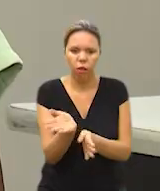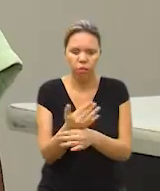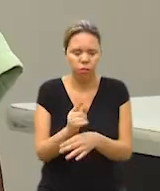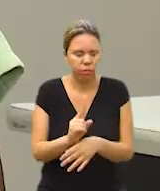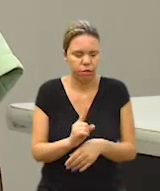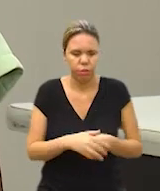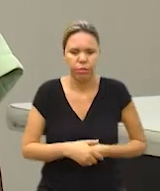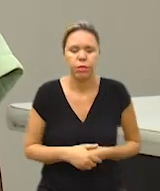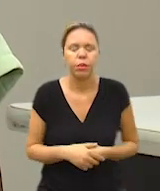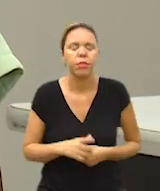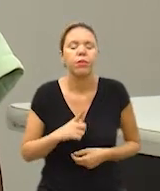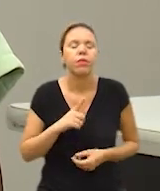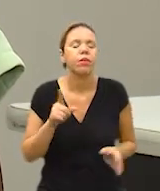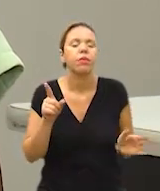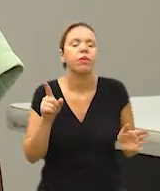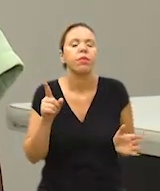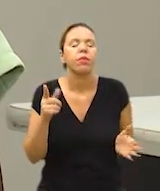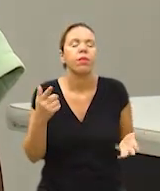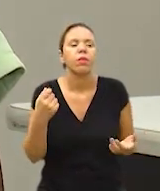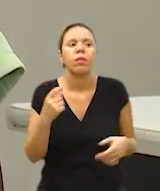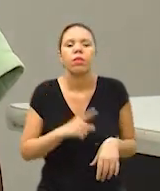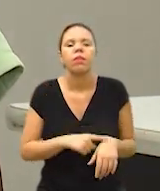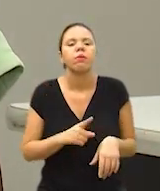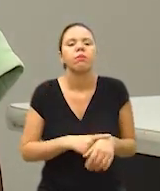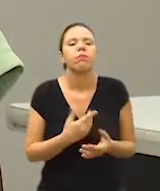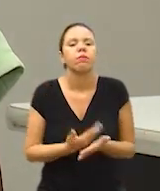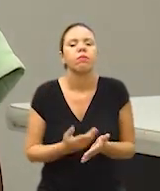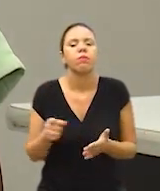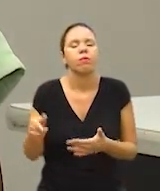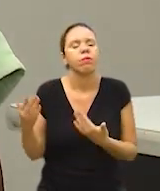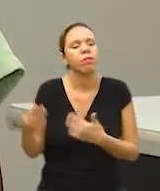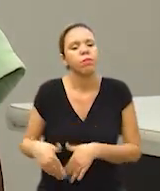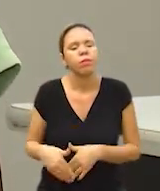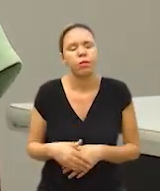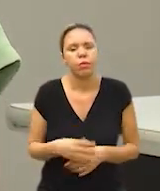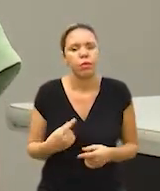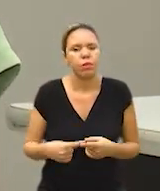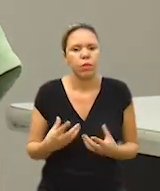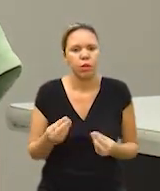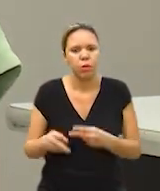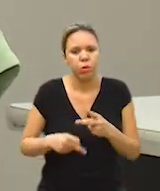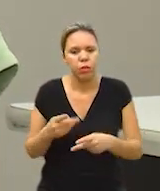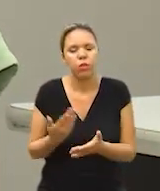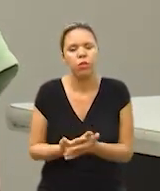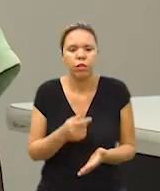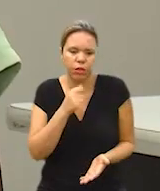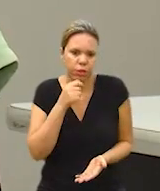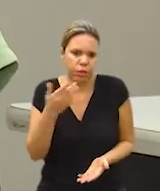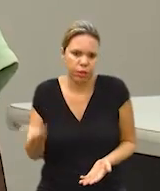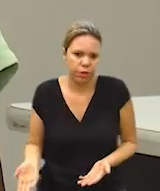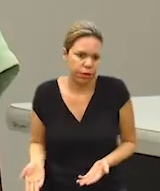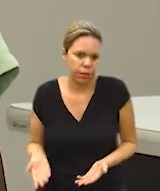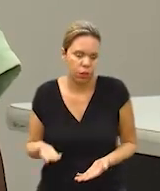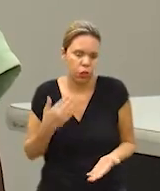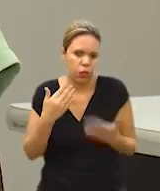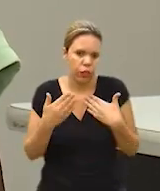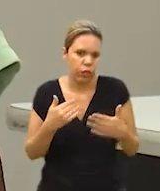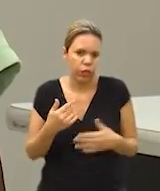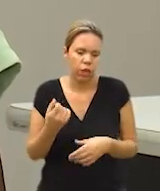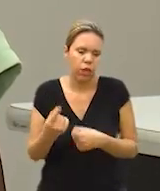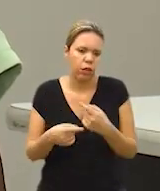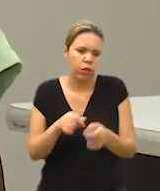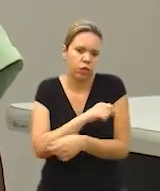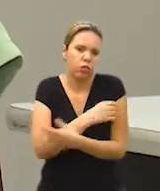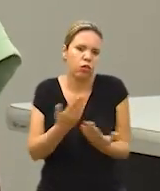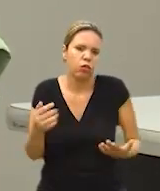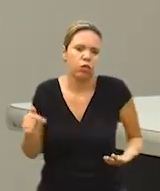perdido, exatamente. Existe, assim, por exemplo, um tempo de estudo para essa prova? Porque muitos estão estudando ainda, né? Até conversei com alguns alunos